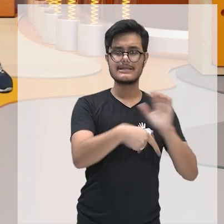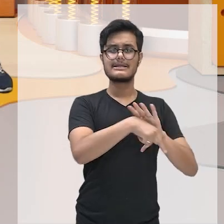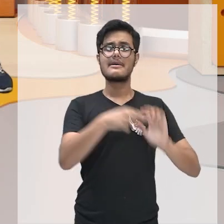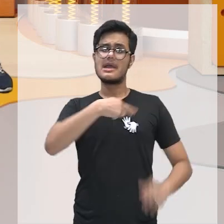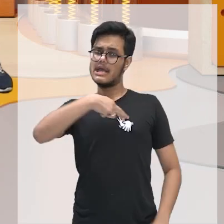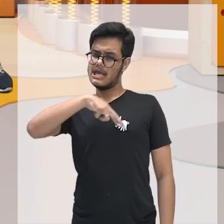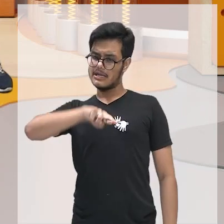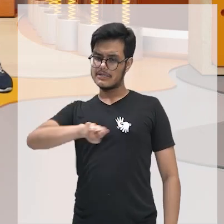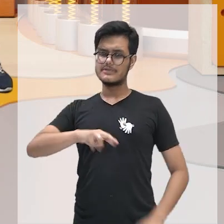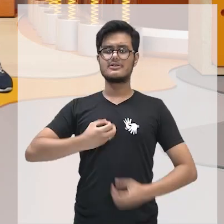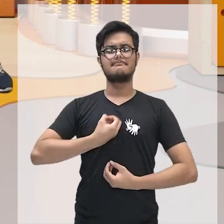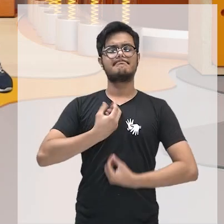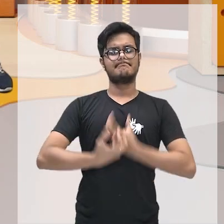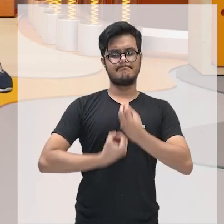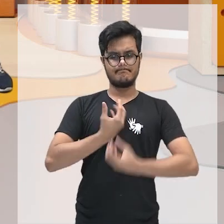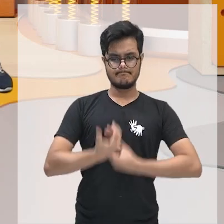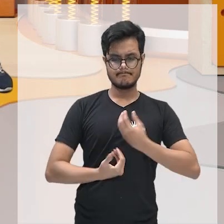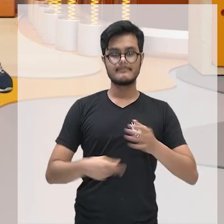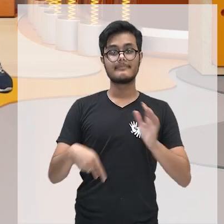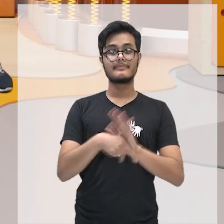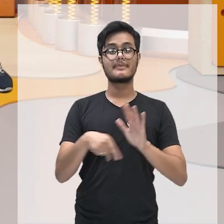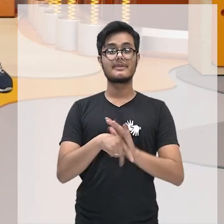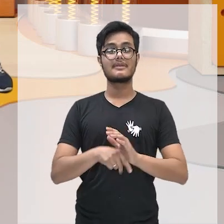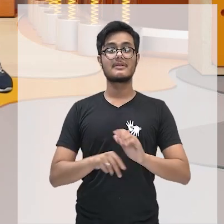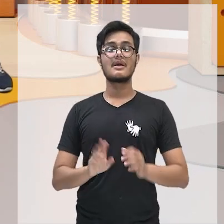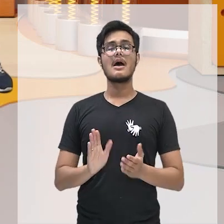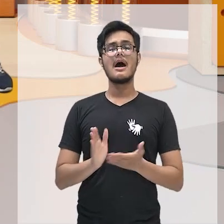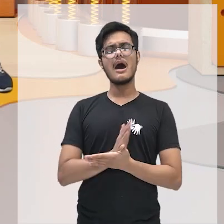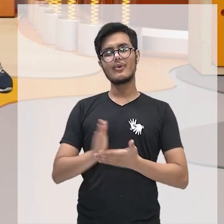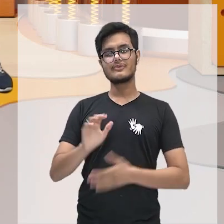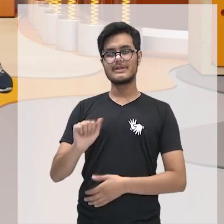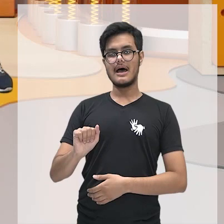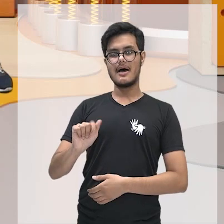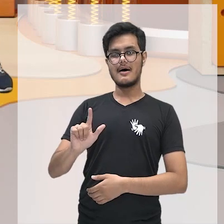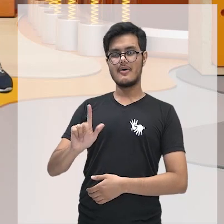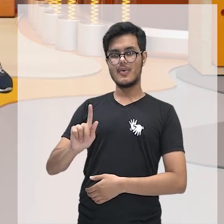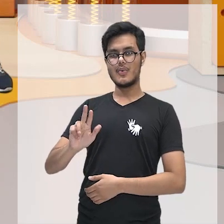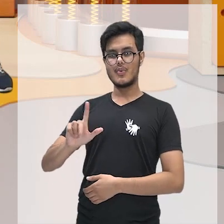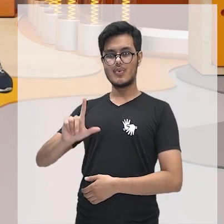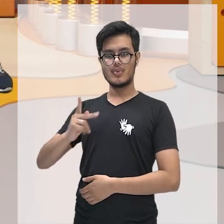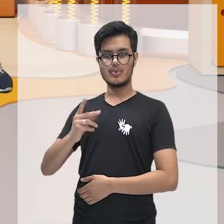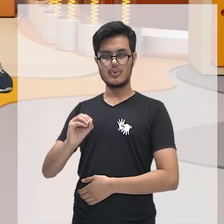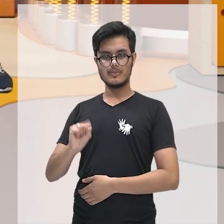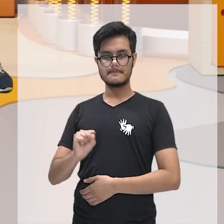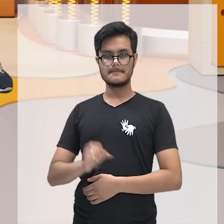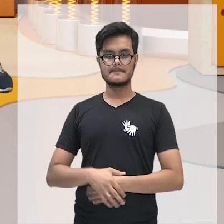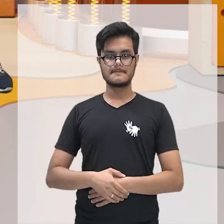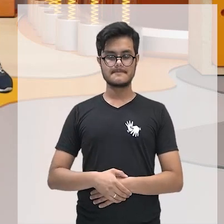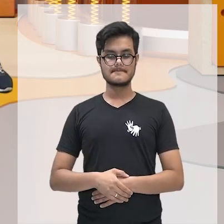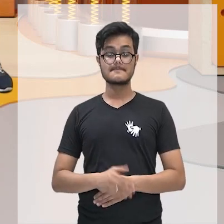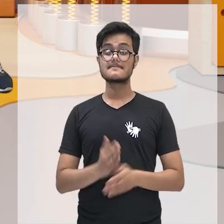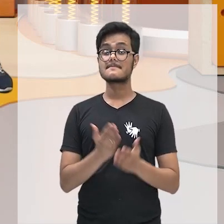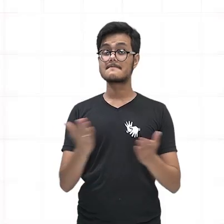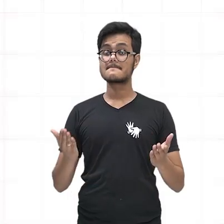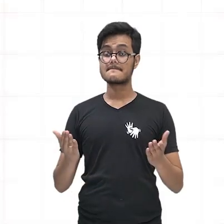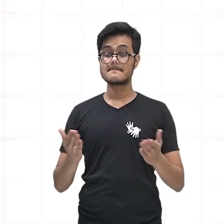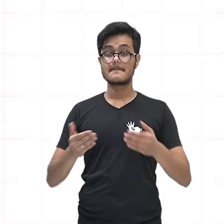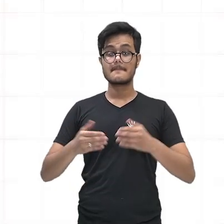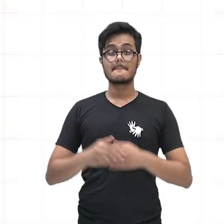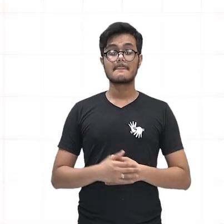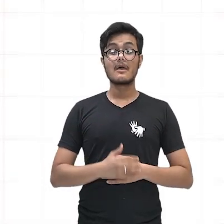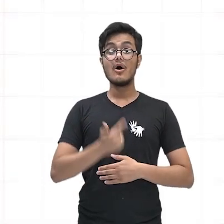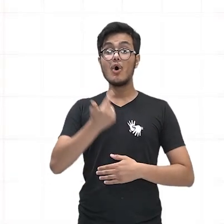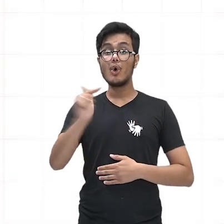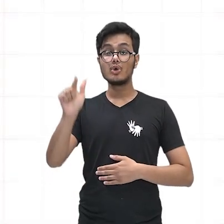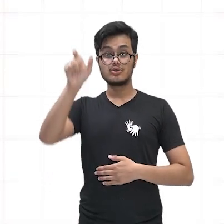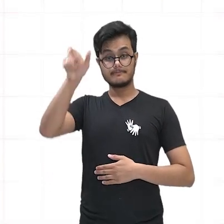religiosas incluindo o sistema de augúrios tá continuando numa Pompilho seria aí o próximo